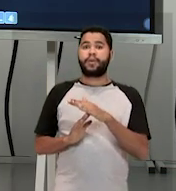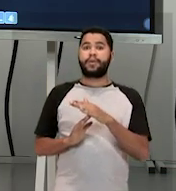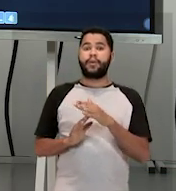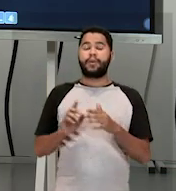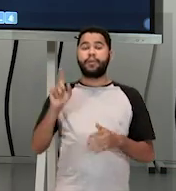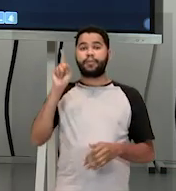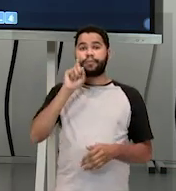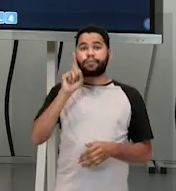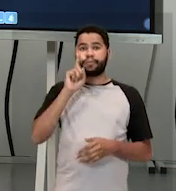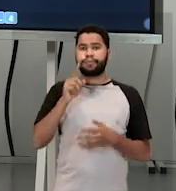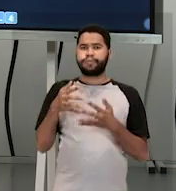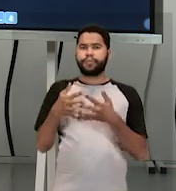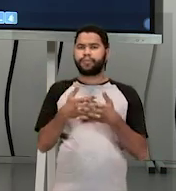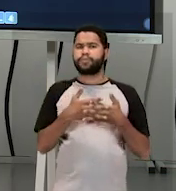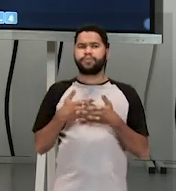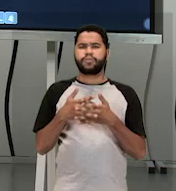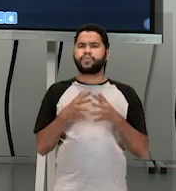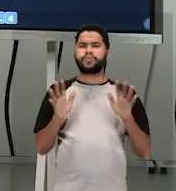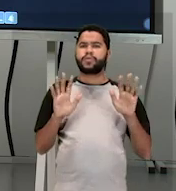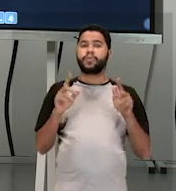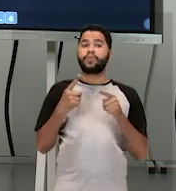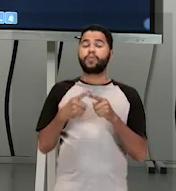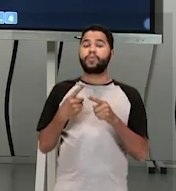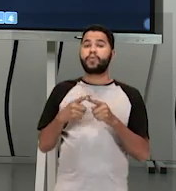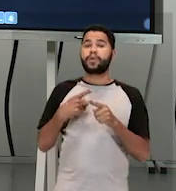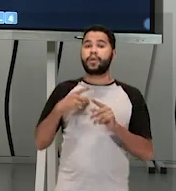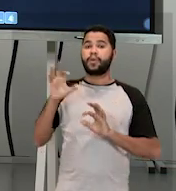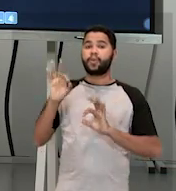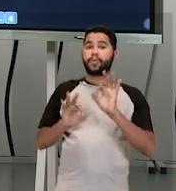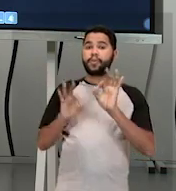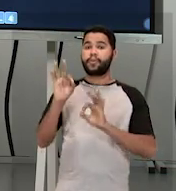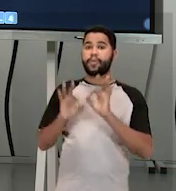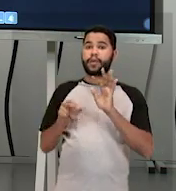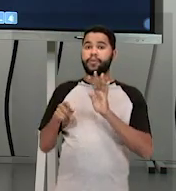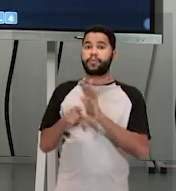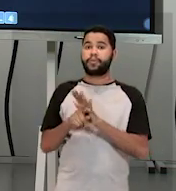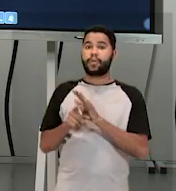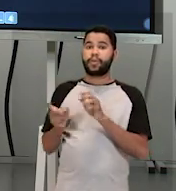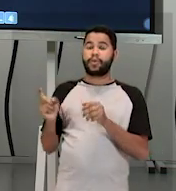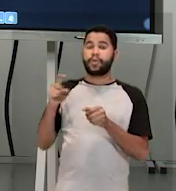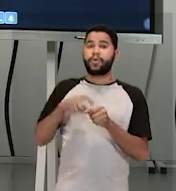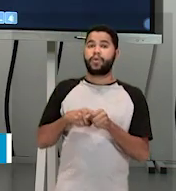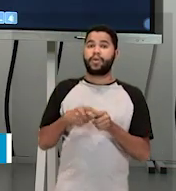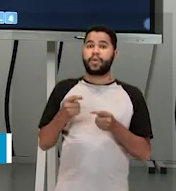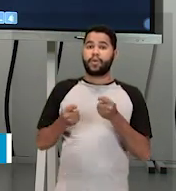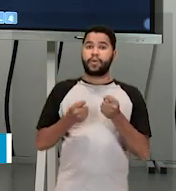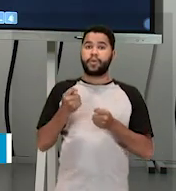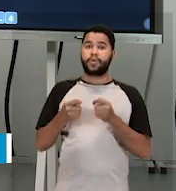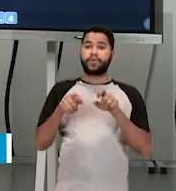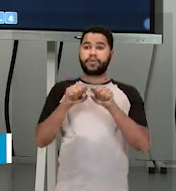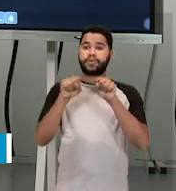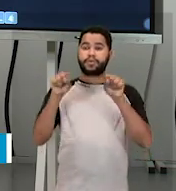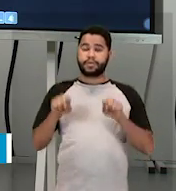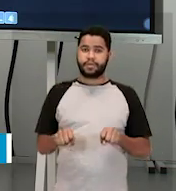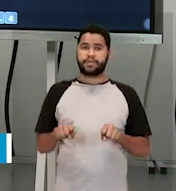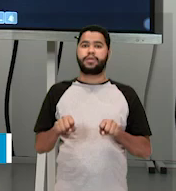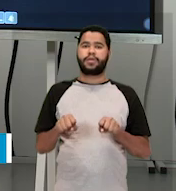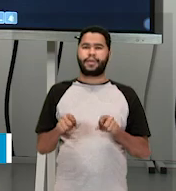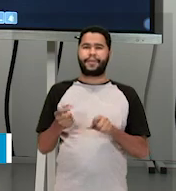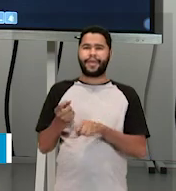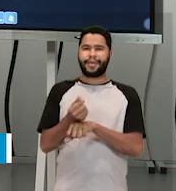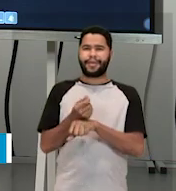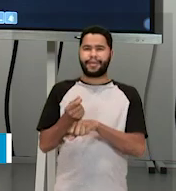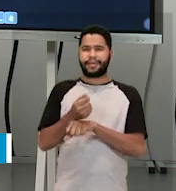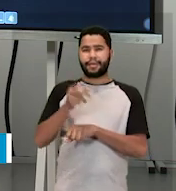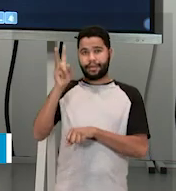Estados Unidos, não, porque houve um plano de recuperação econômica do sistema capitalista. Lembrando da aula da crise